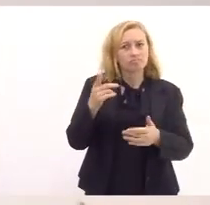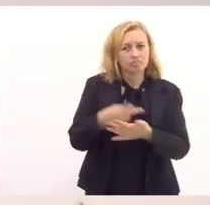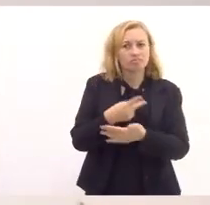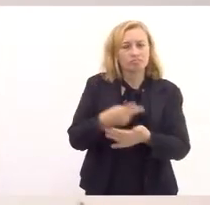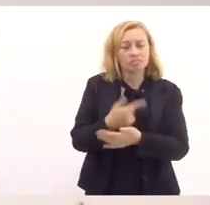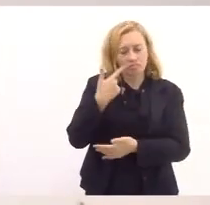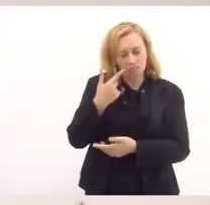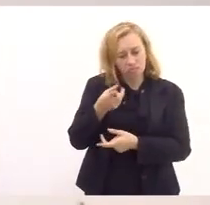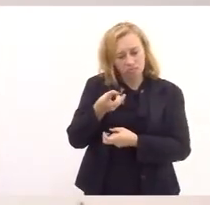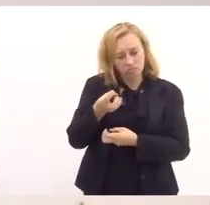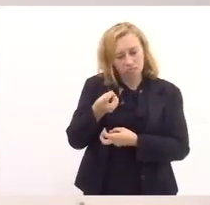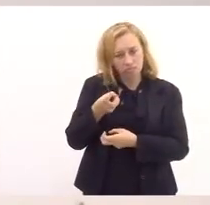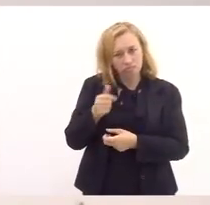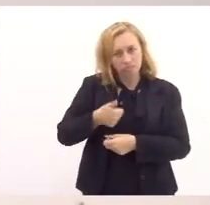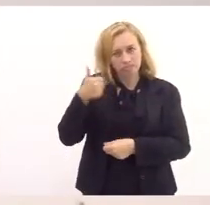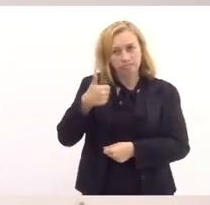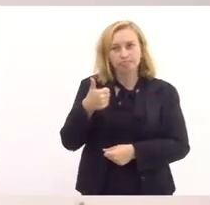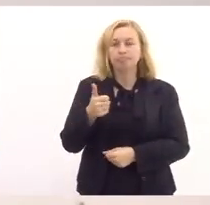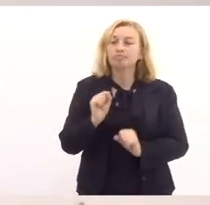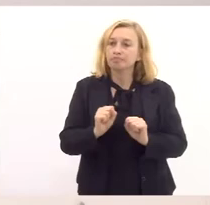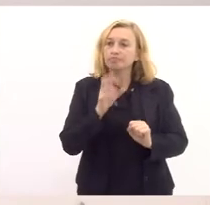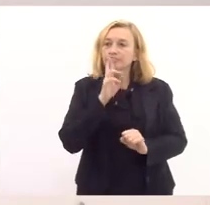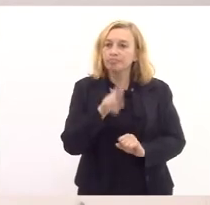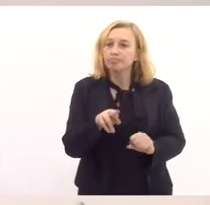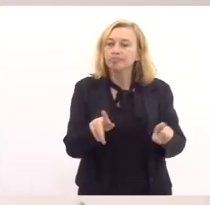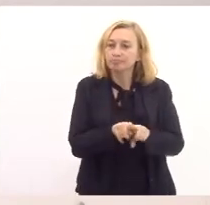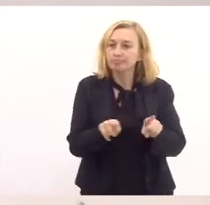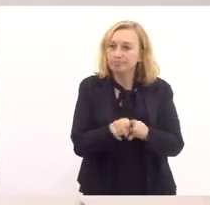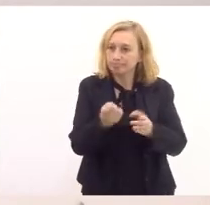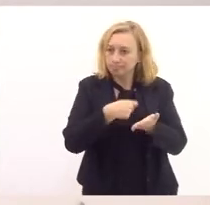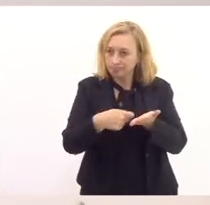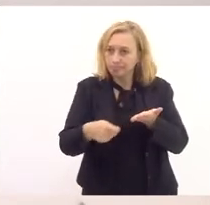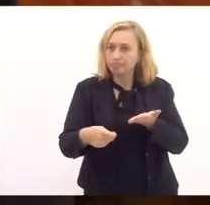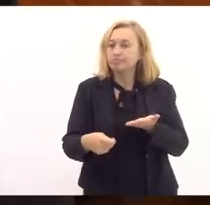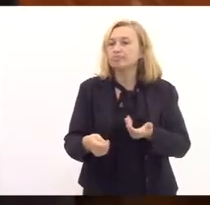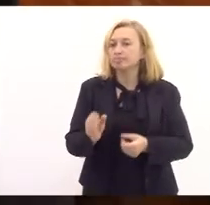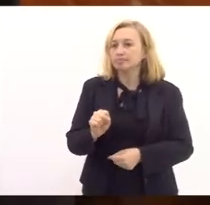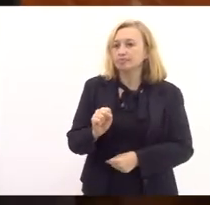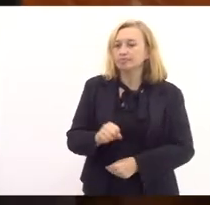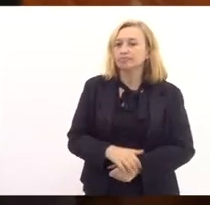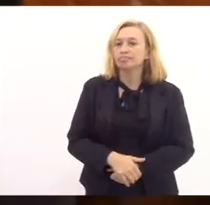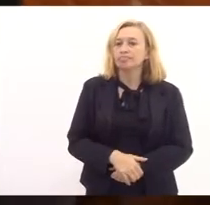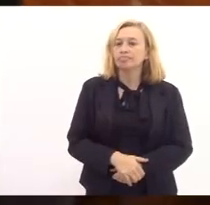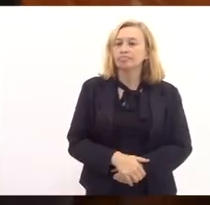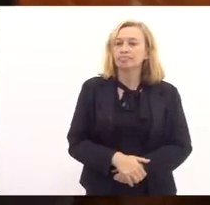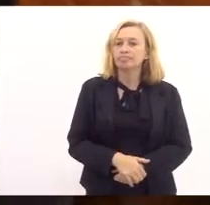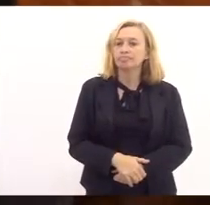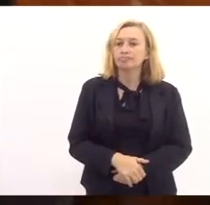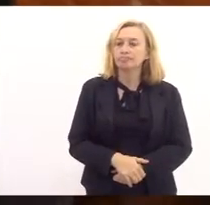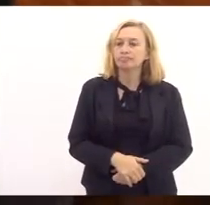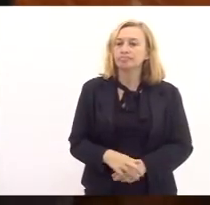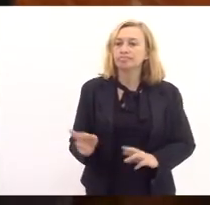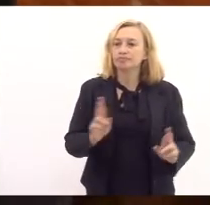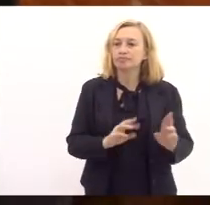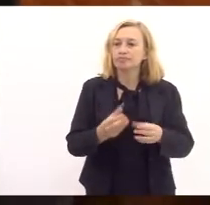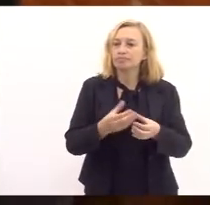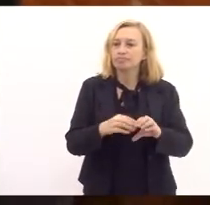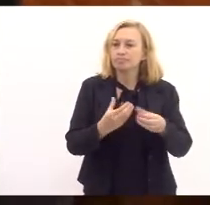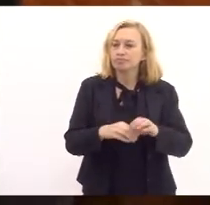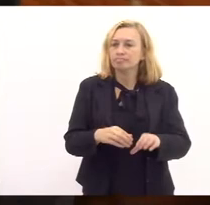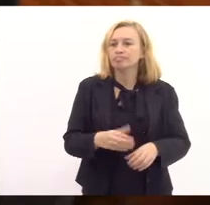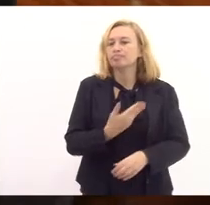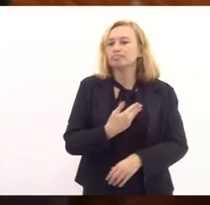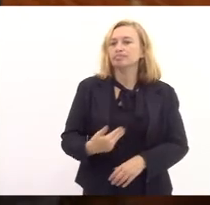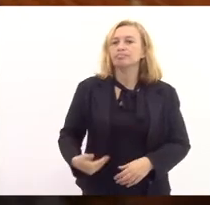verificar. Eu mesmo vou verificar. E a gente pode responder também por escrito para os senhores. Em relação ao concurso público,